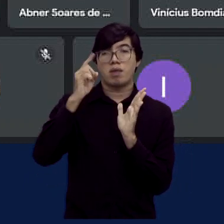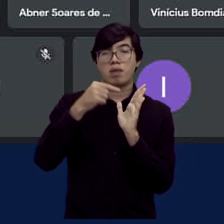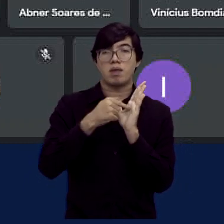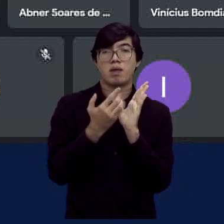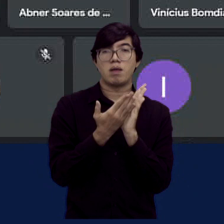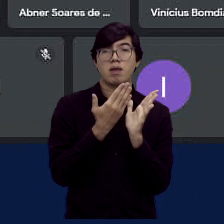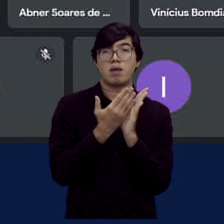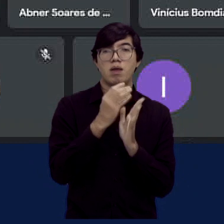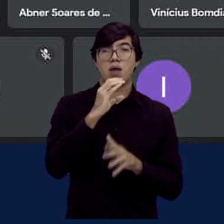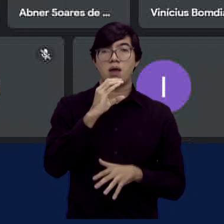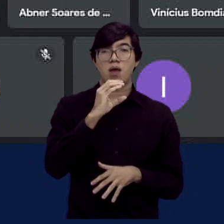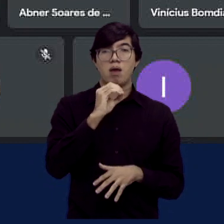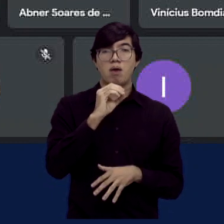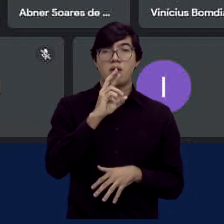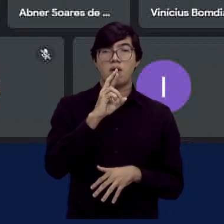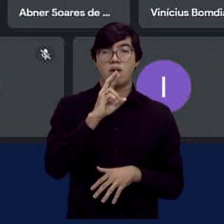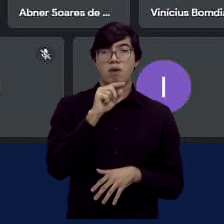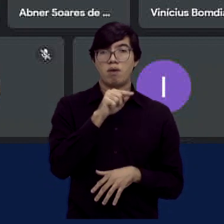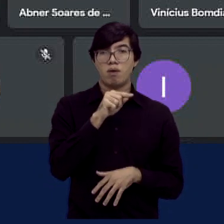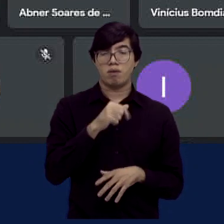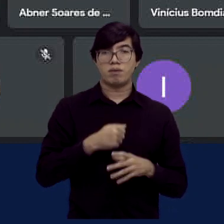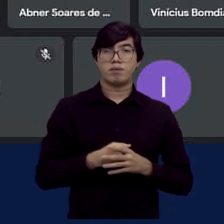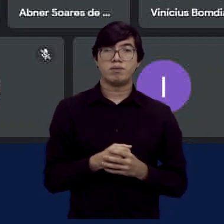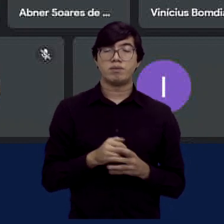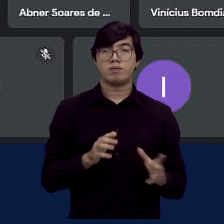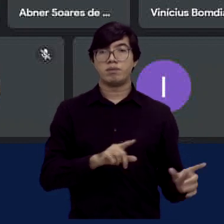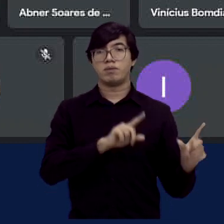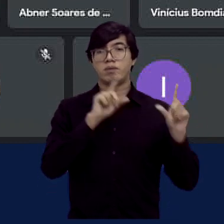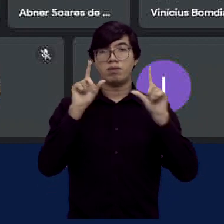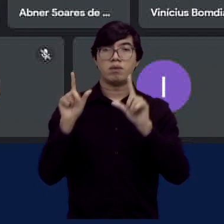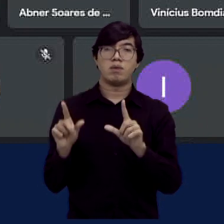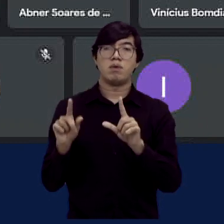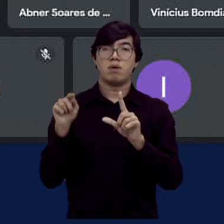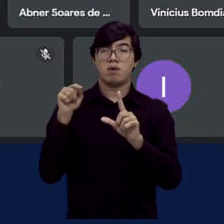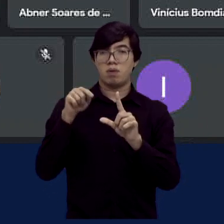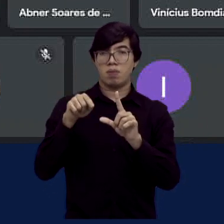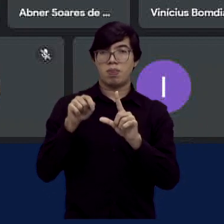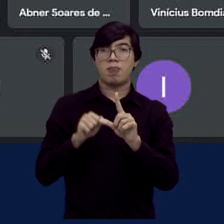No segundo, você tem um homem negro erguendo a mão em símbolo,